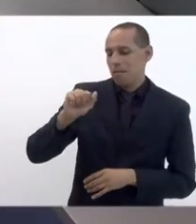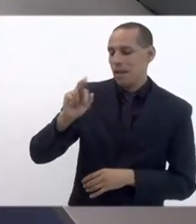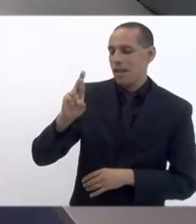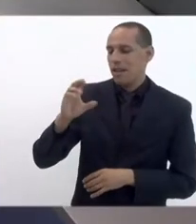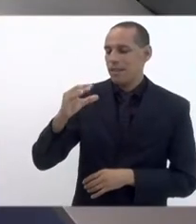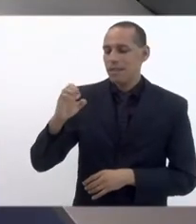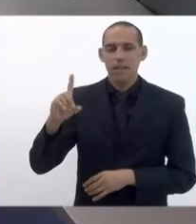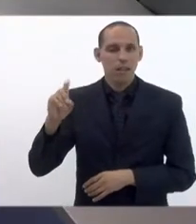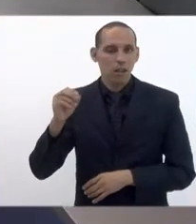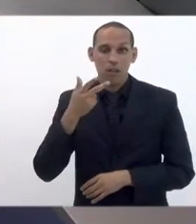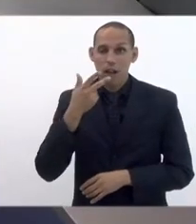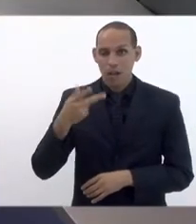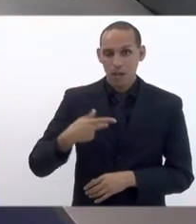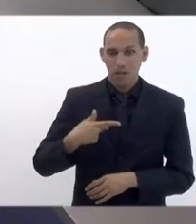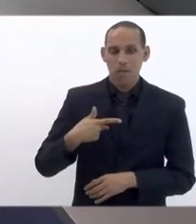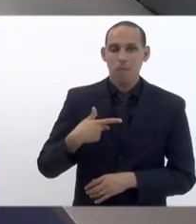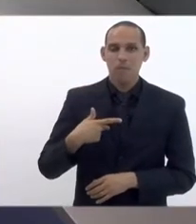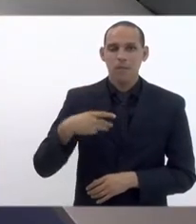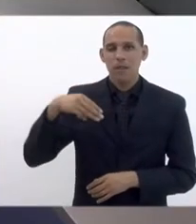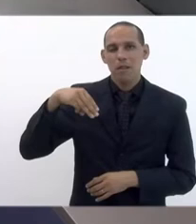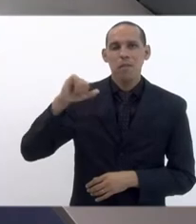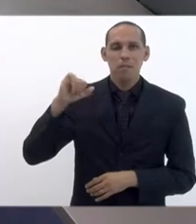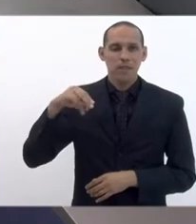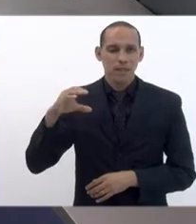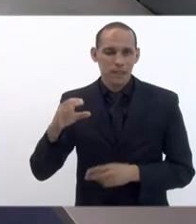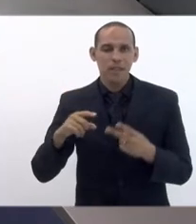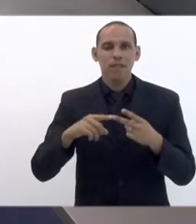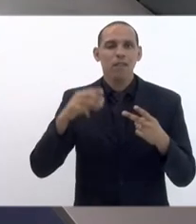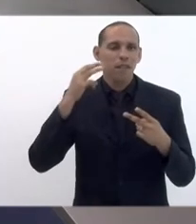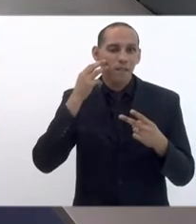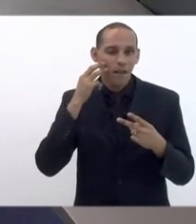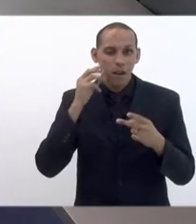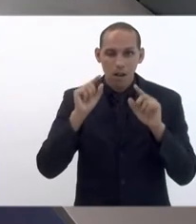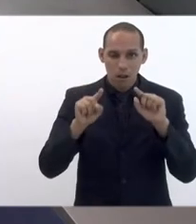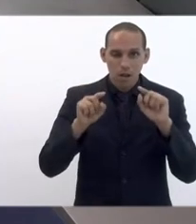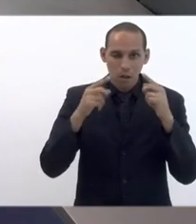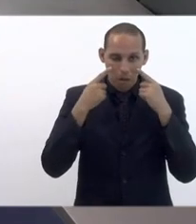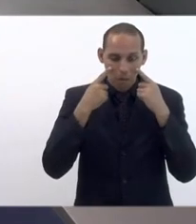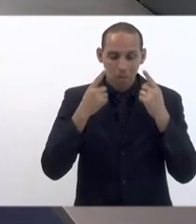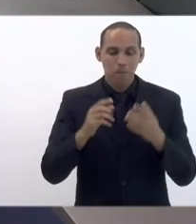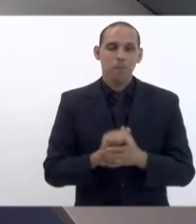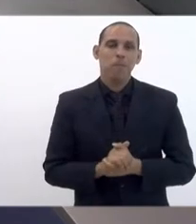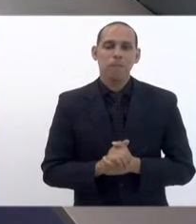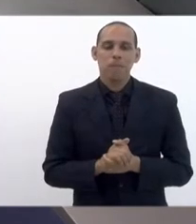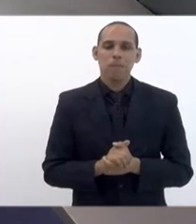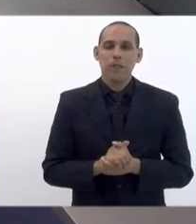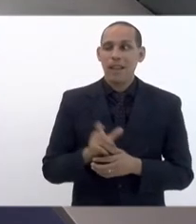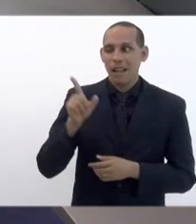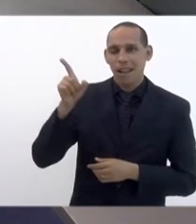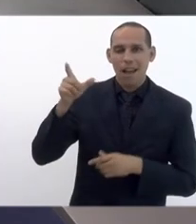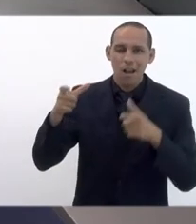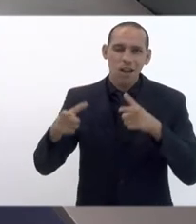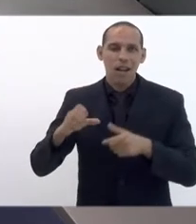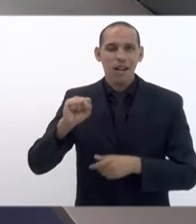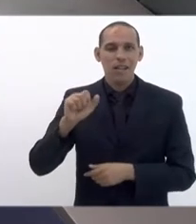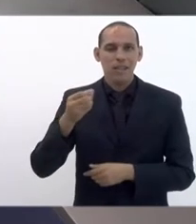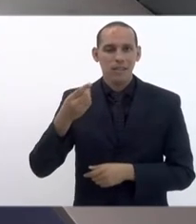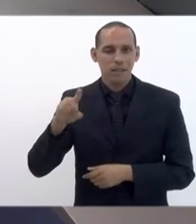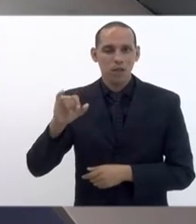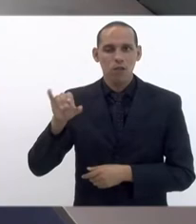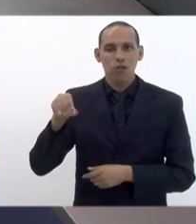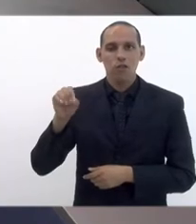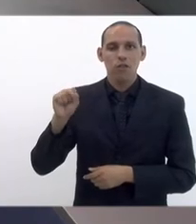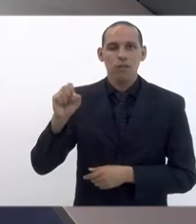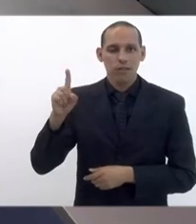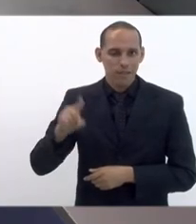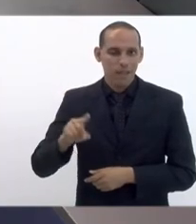importante, que viu, Mink, Valdec, que na questão de São José do Vale do Rio Preto, quem ajudou muito